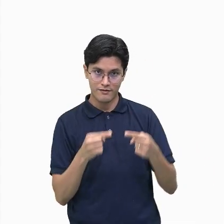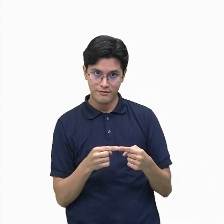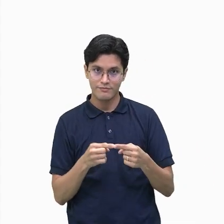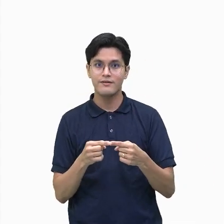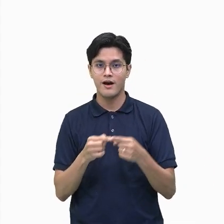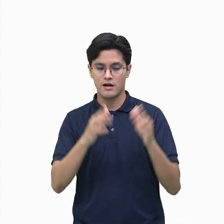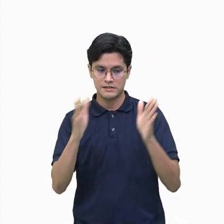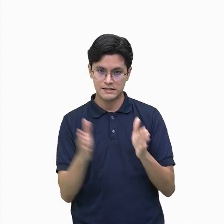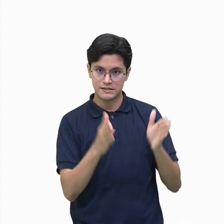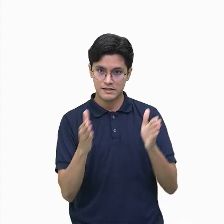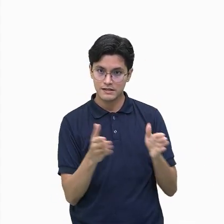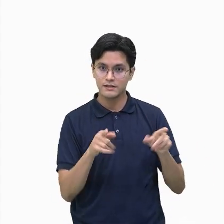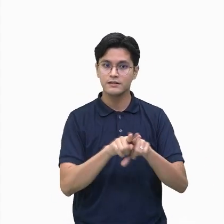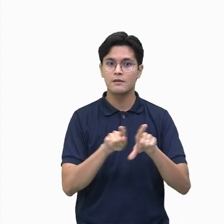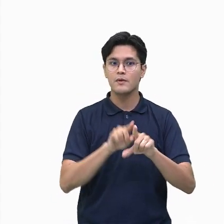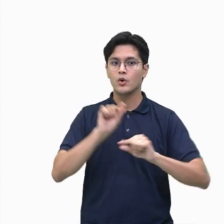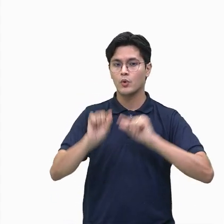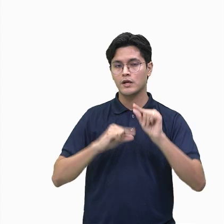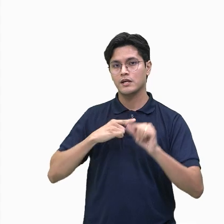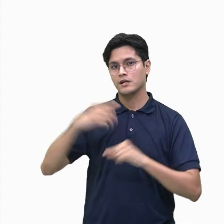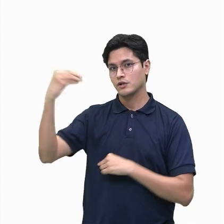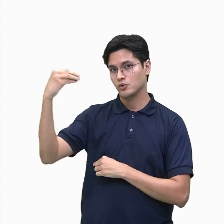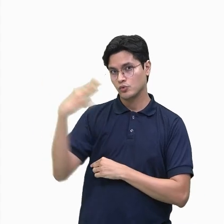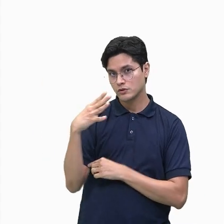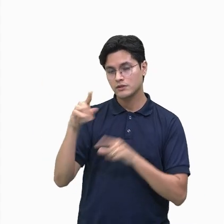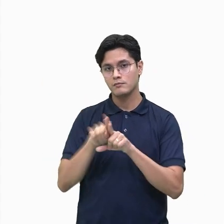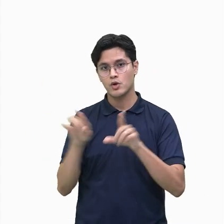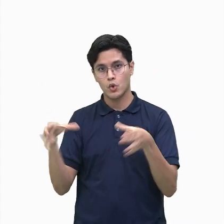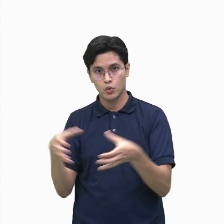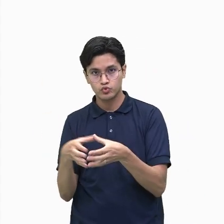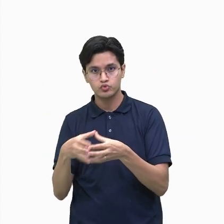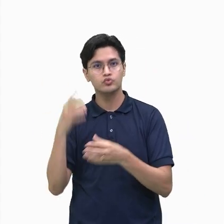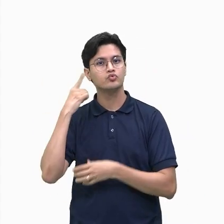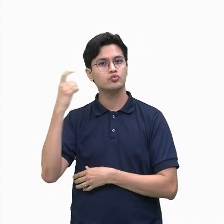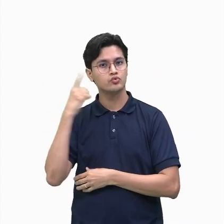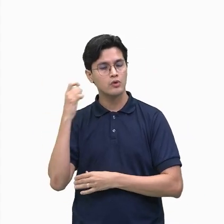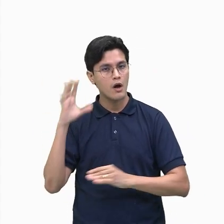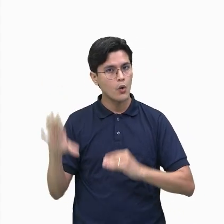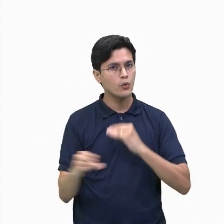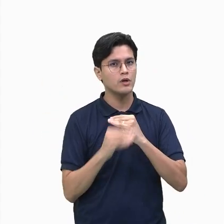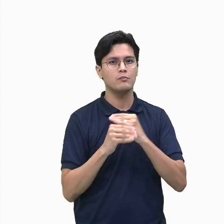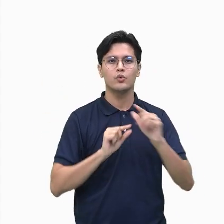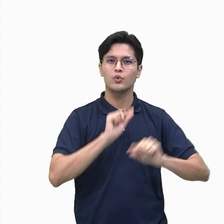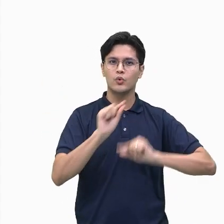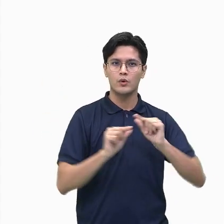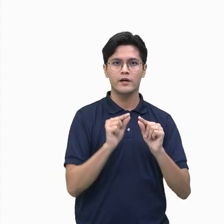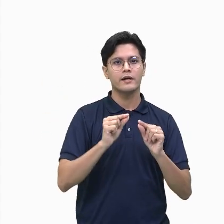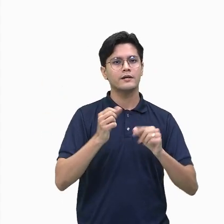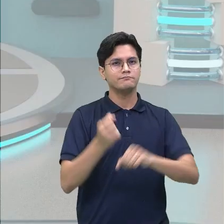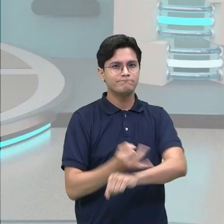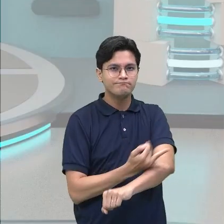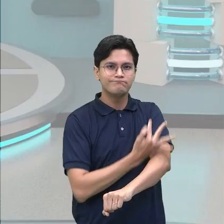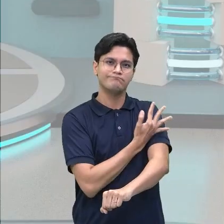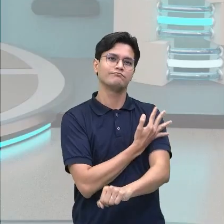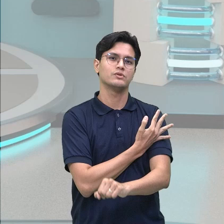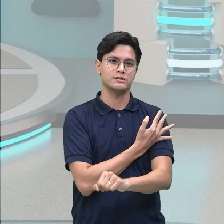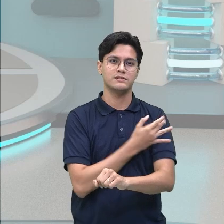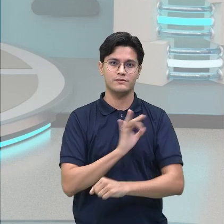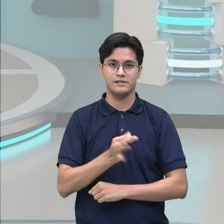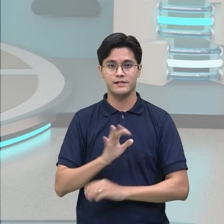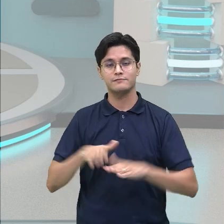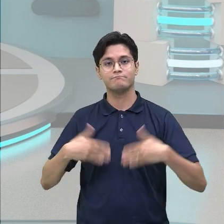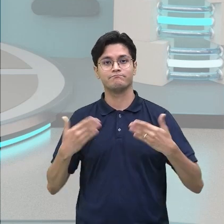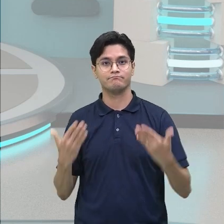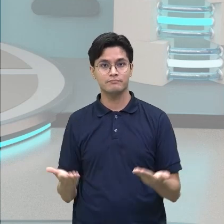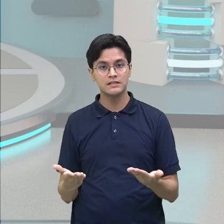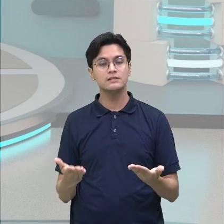e sonoplastia, contribui para a ambientação e emoção. Então, dentro